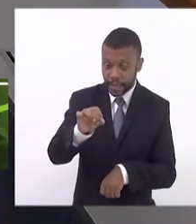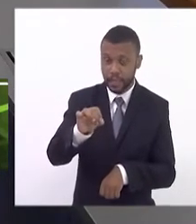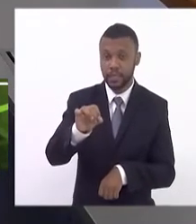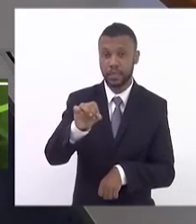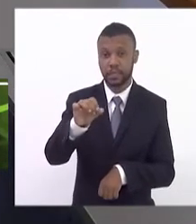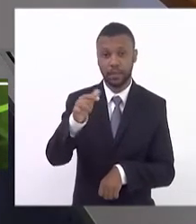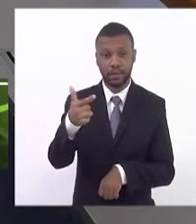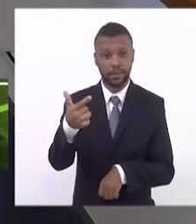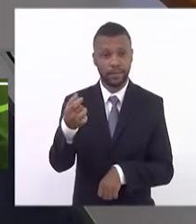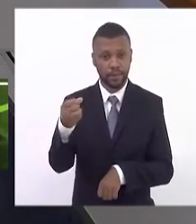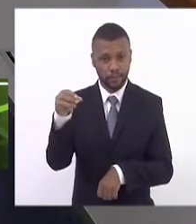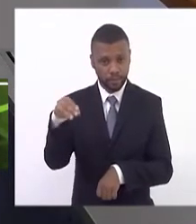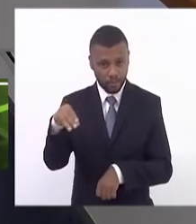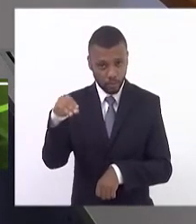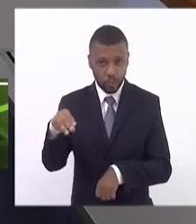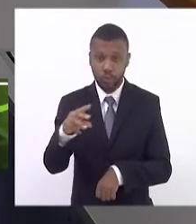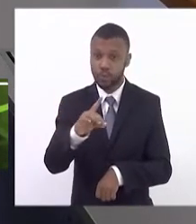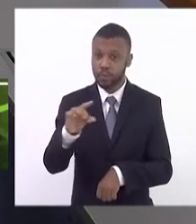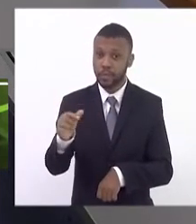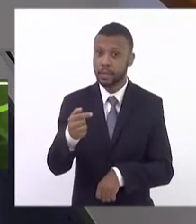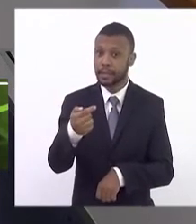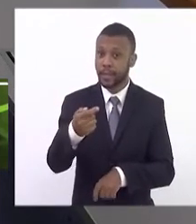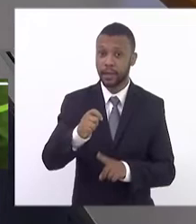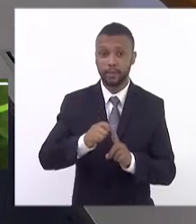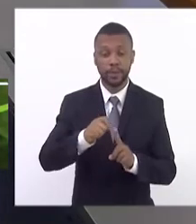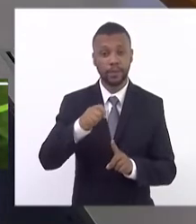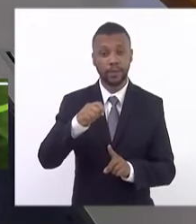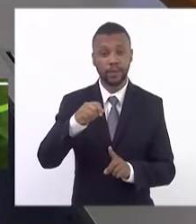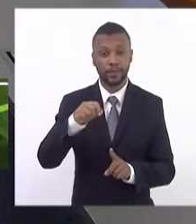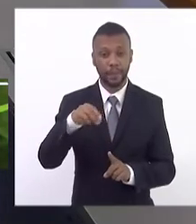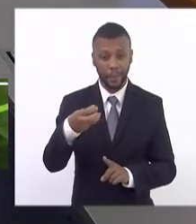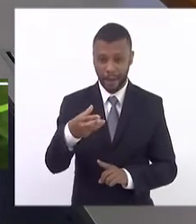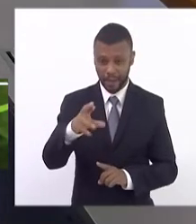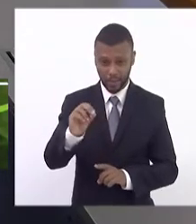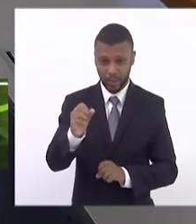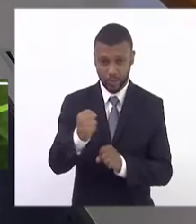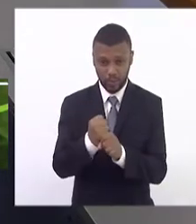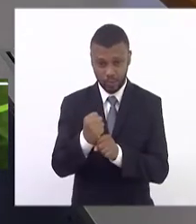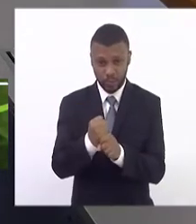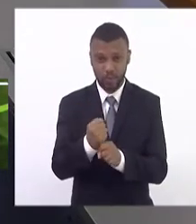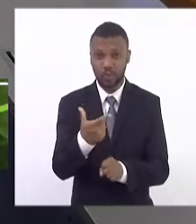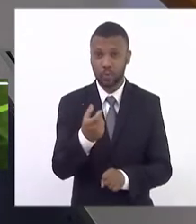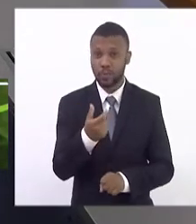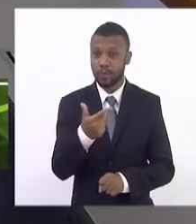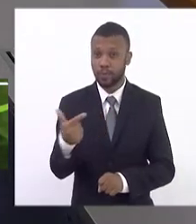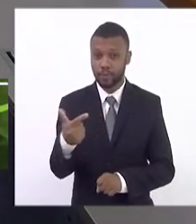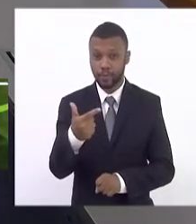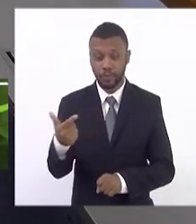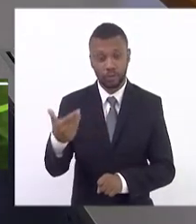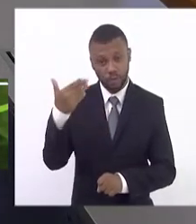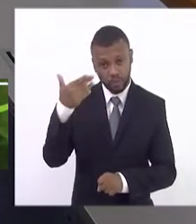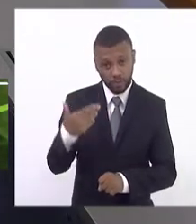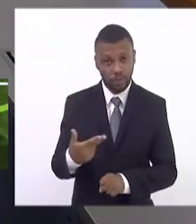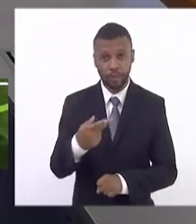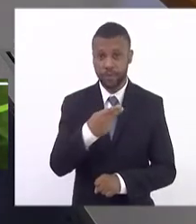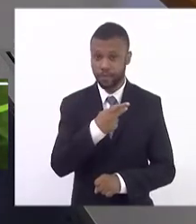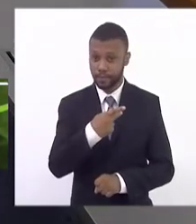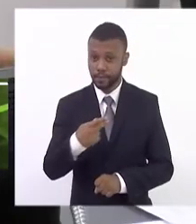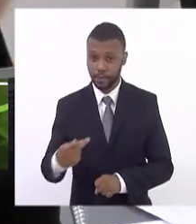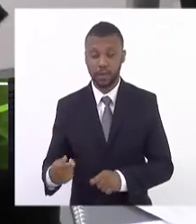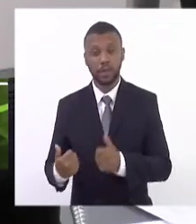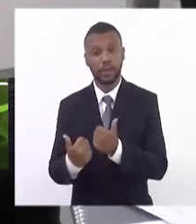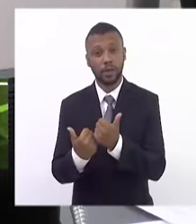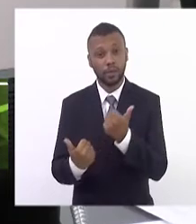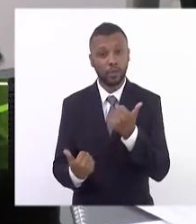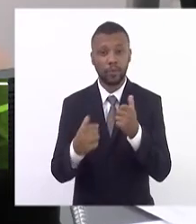20 minutos do dia 7 de março de 2022, na condição de presidente da